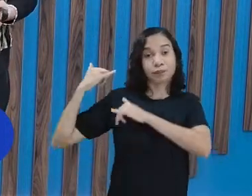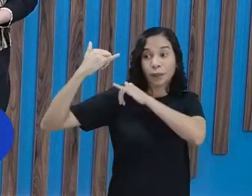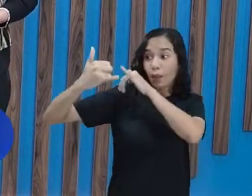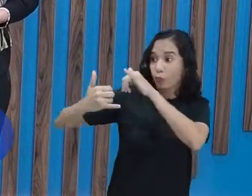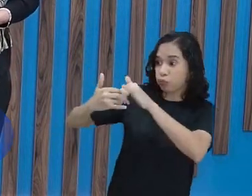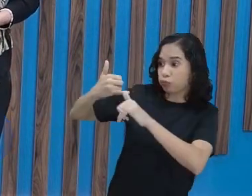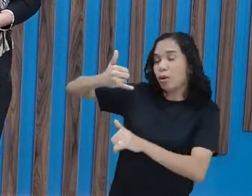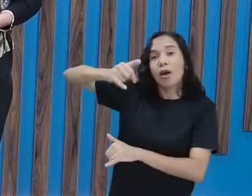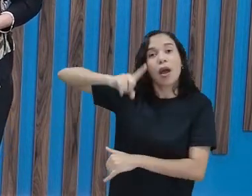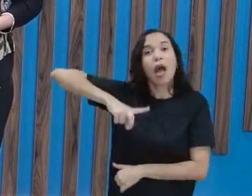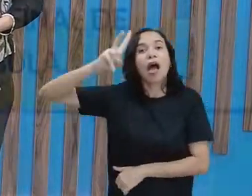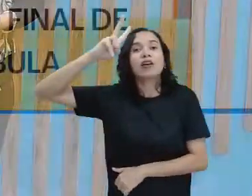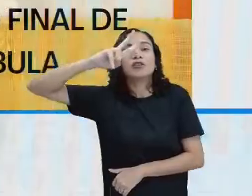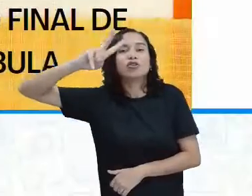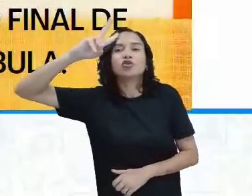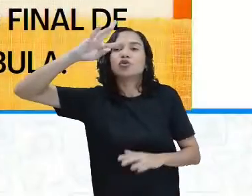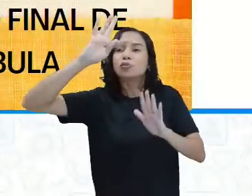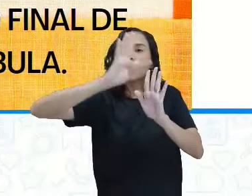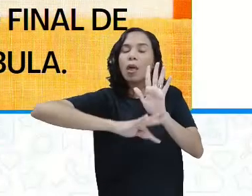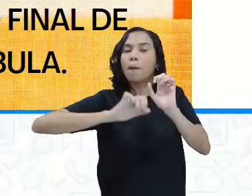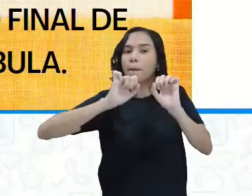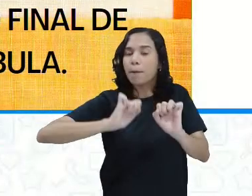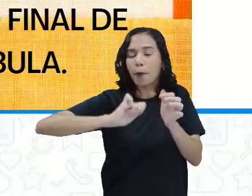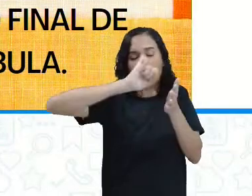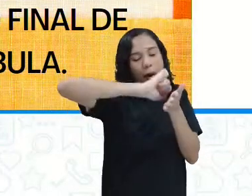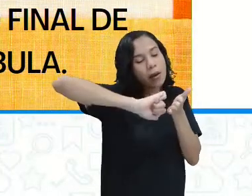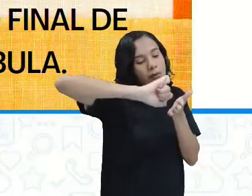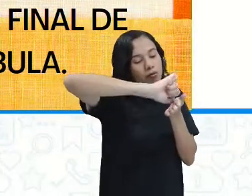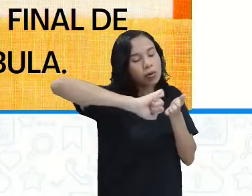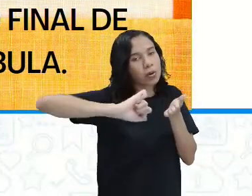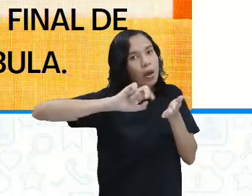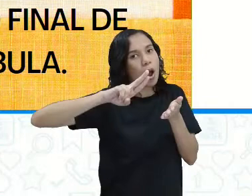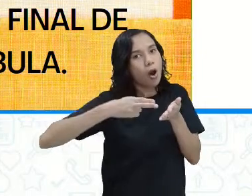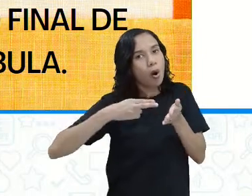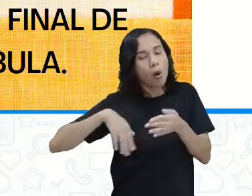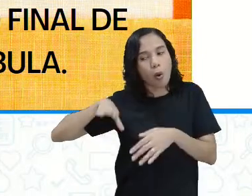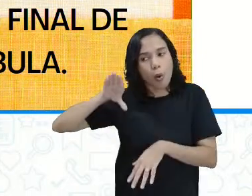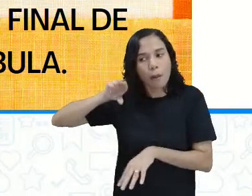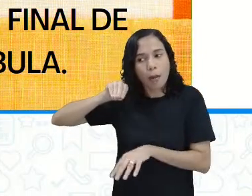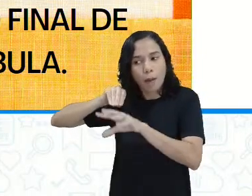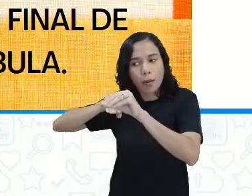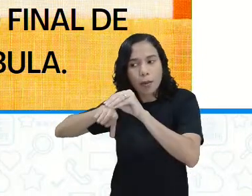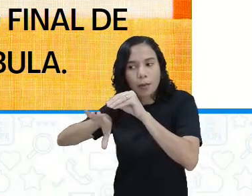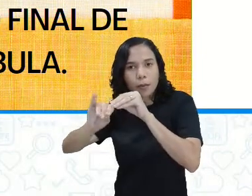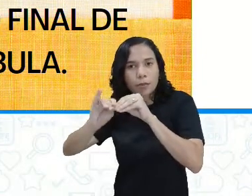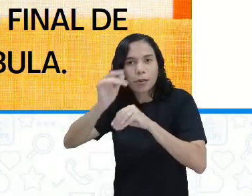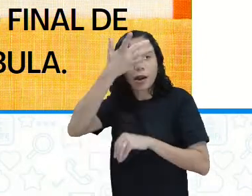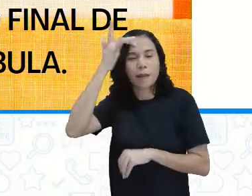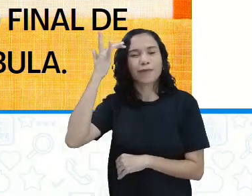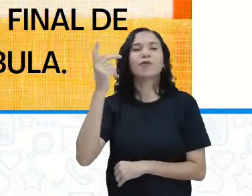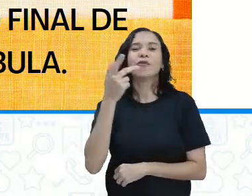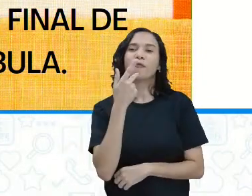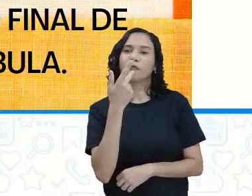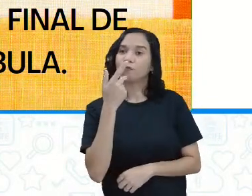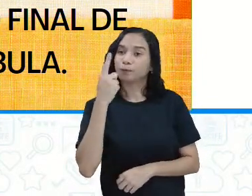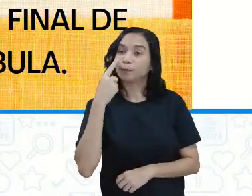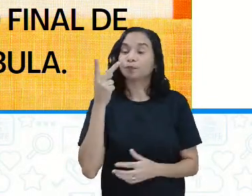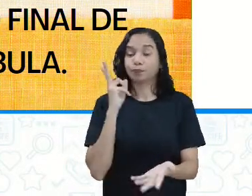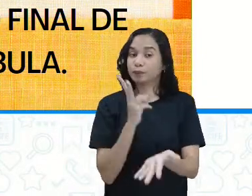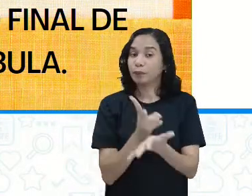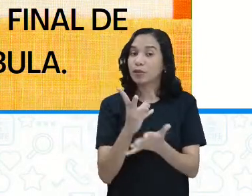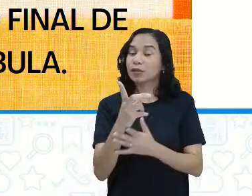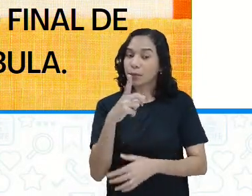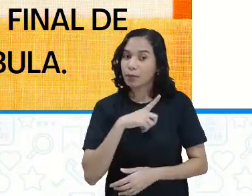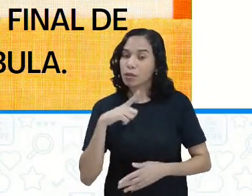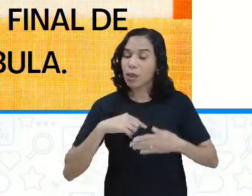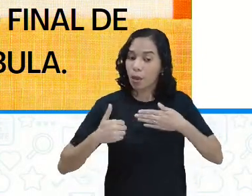fábulas são histórias que podem ser escritas ou contadas oralmente por alguém. Sempre há